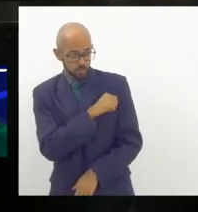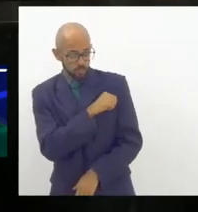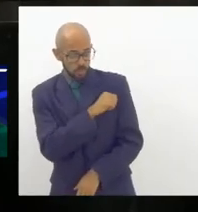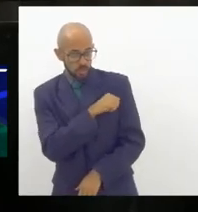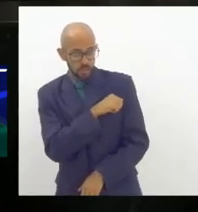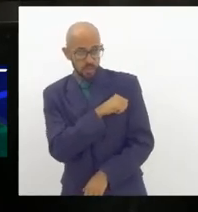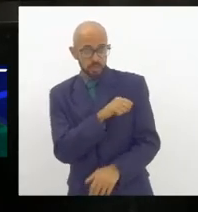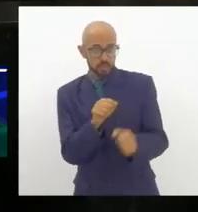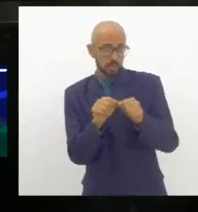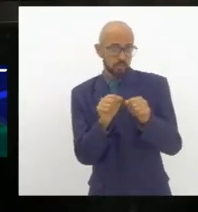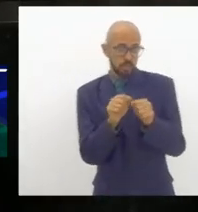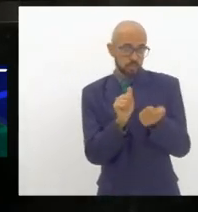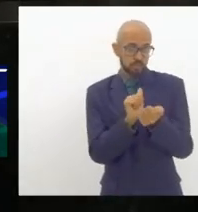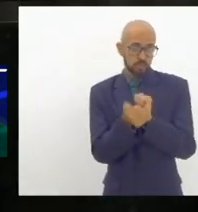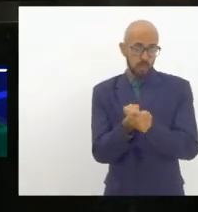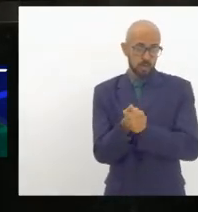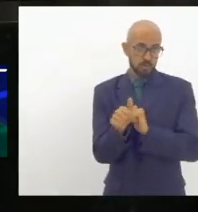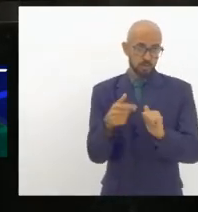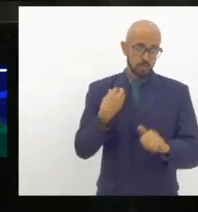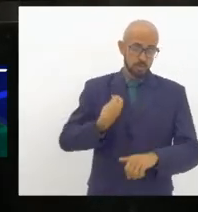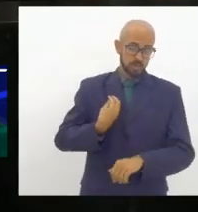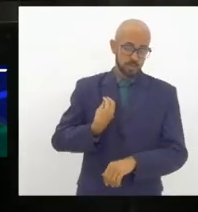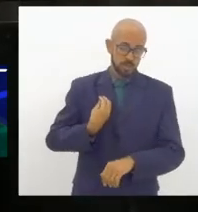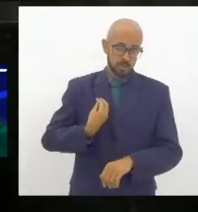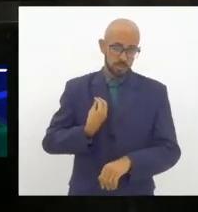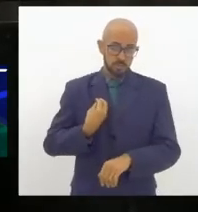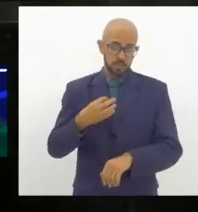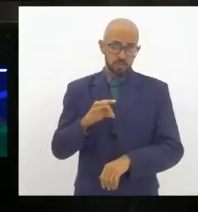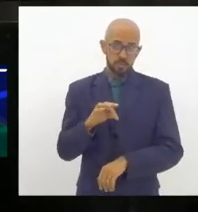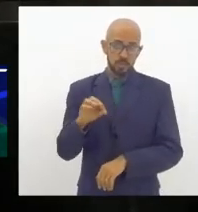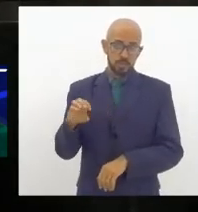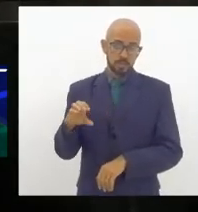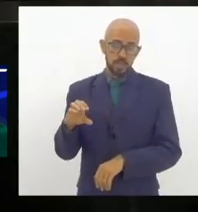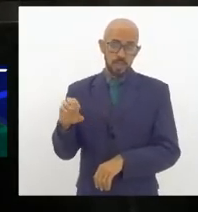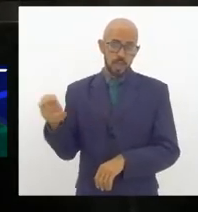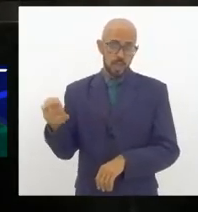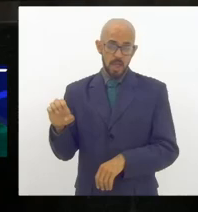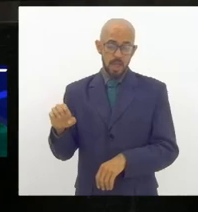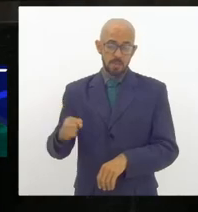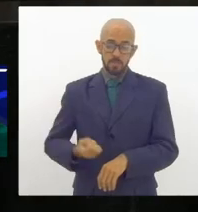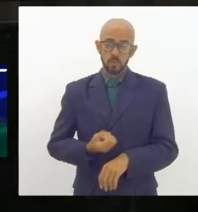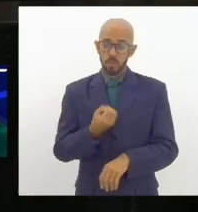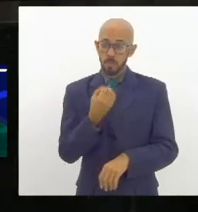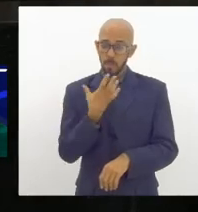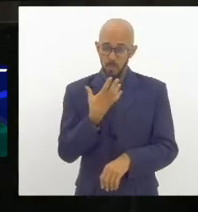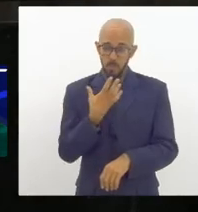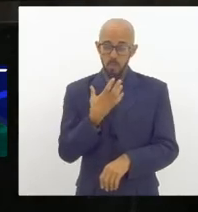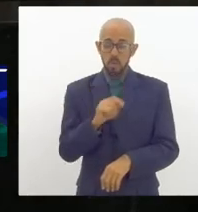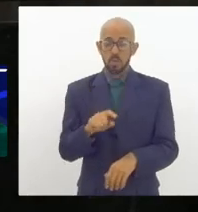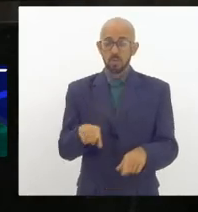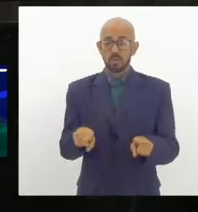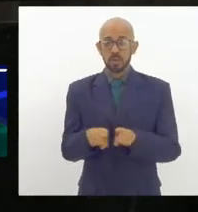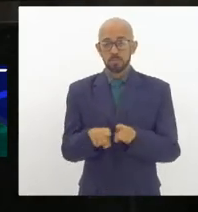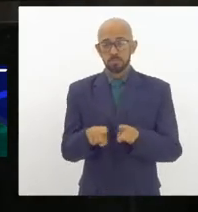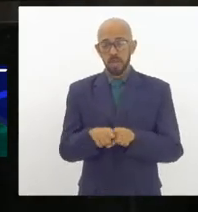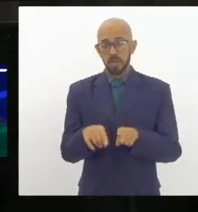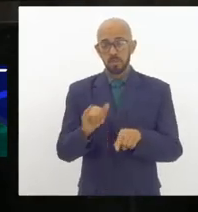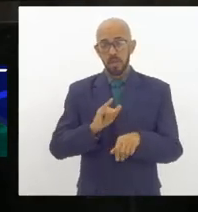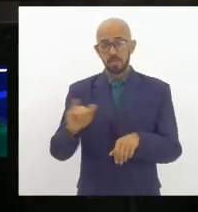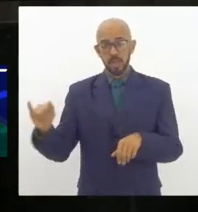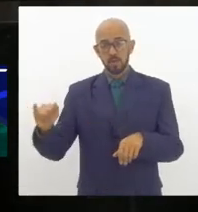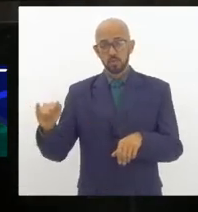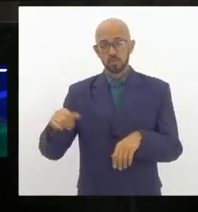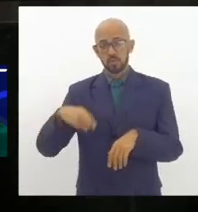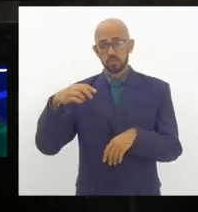no esporte presente pelo tribunal de conta muito bem feita e uma denúncia do Ministério Público